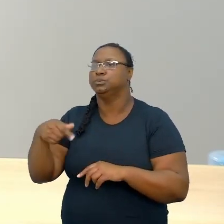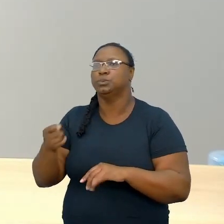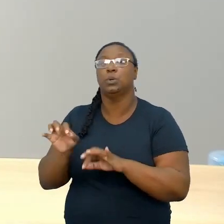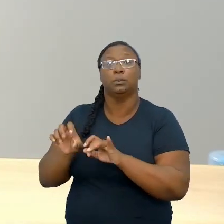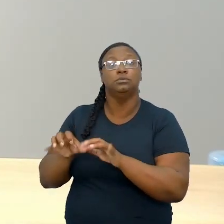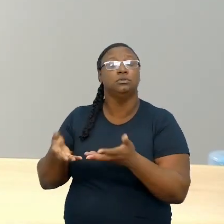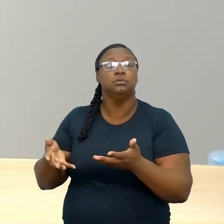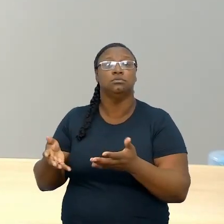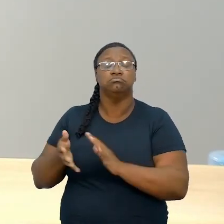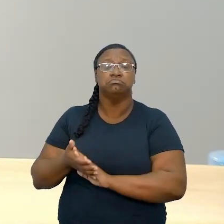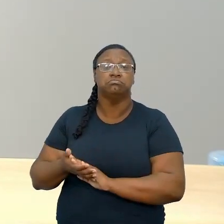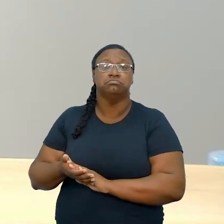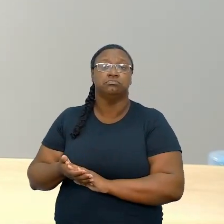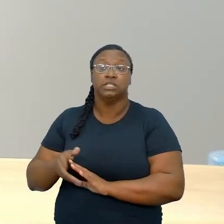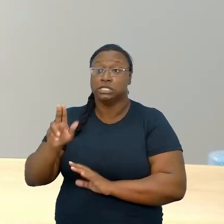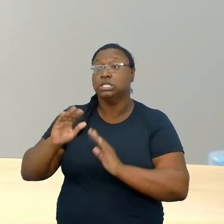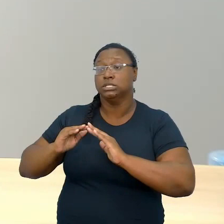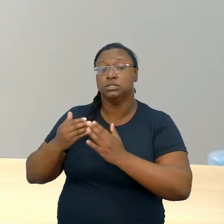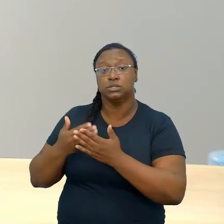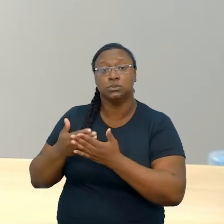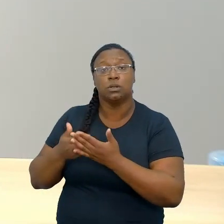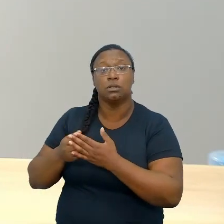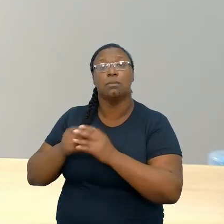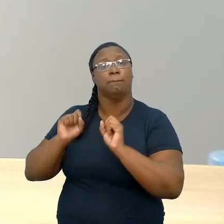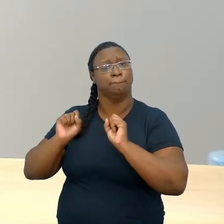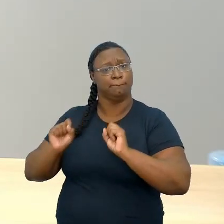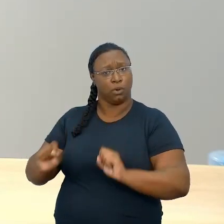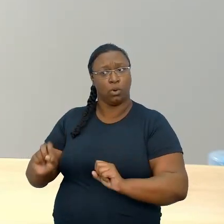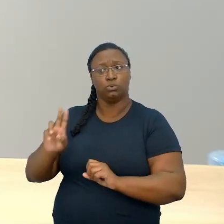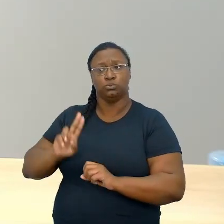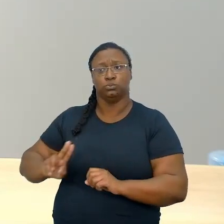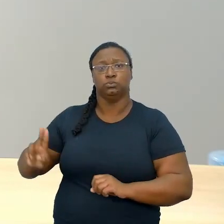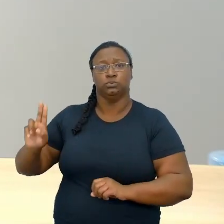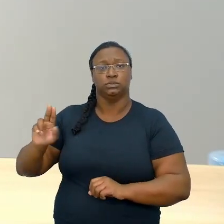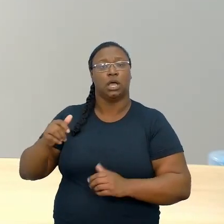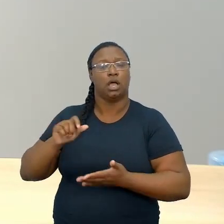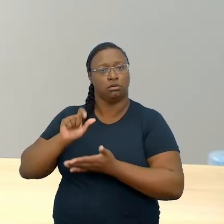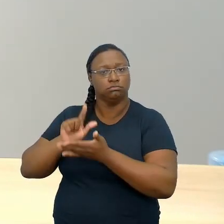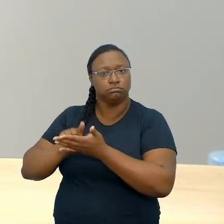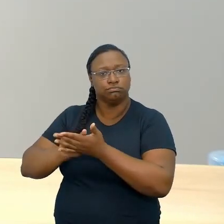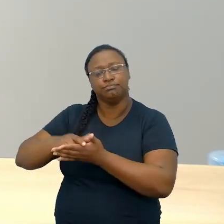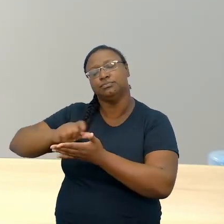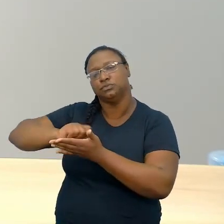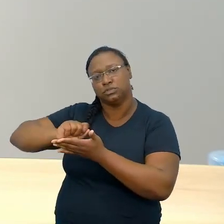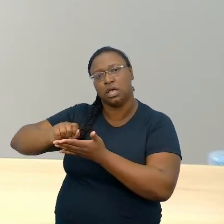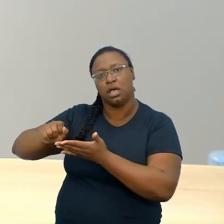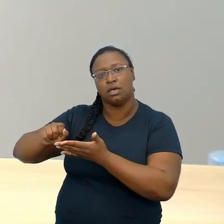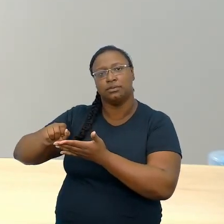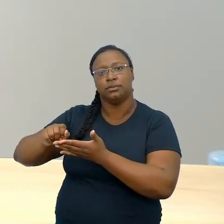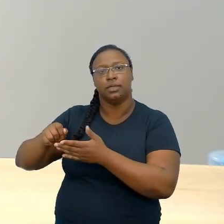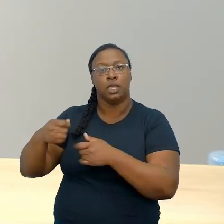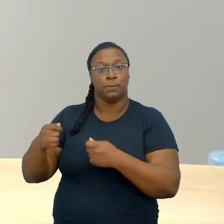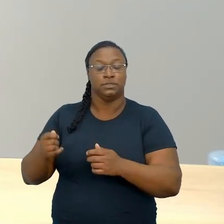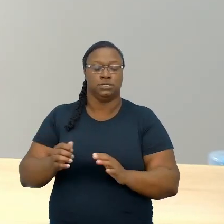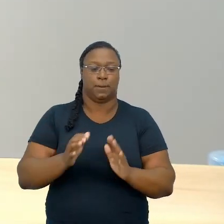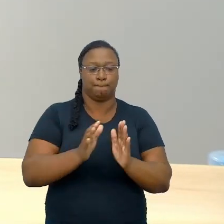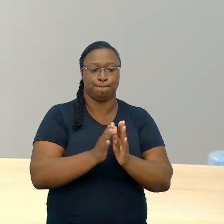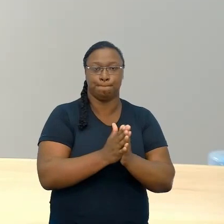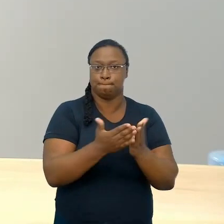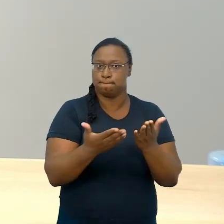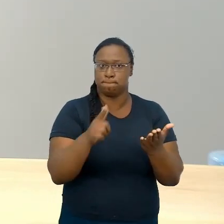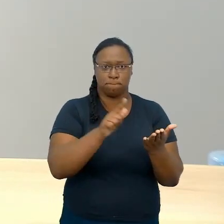interessante sugerir que ele pode fazer um diário de bordo eletrônico. O diário de bordo não precisa ser apenas físico. E se você